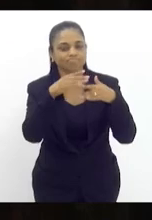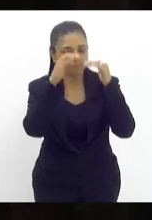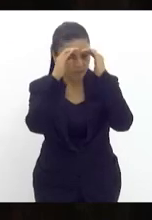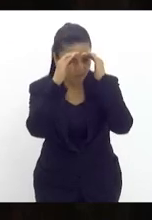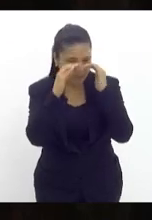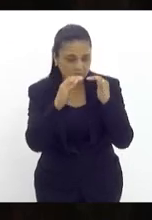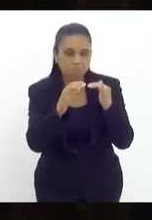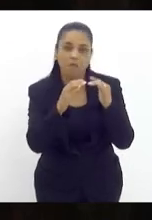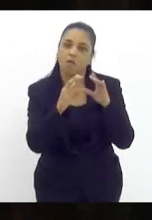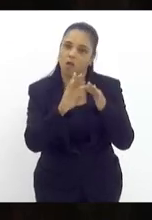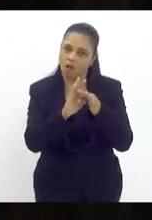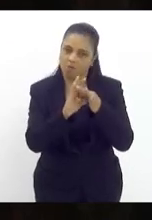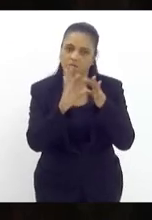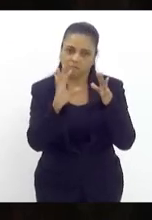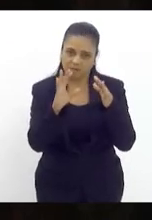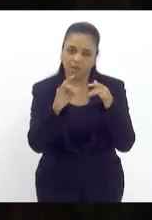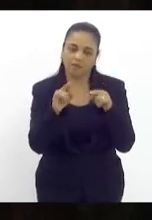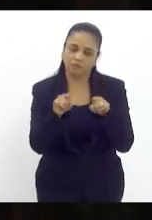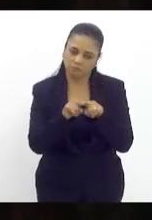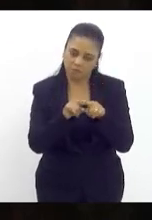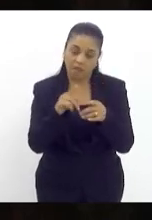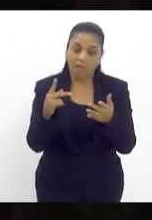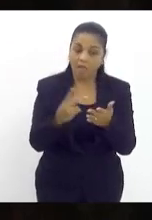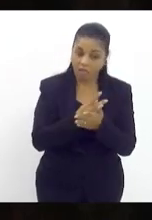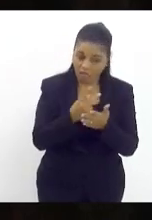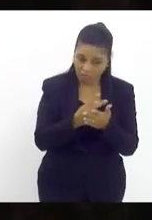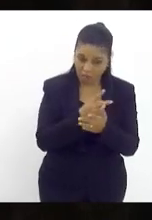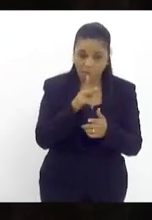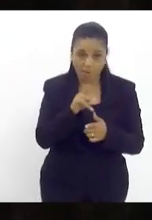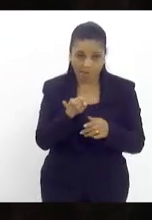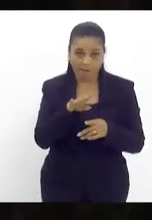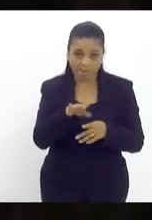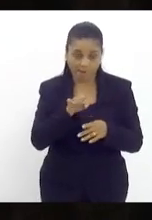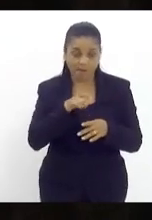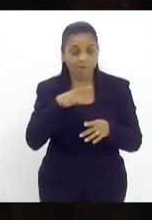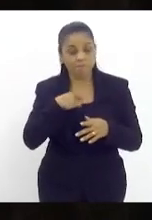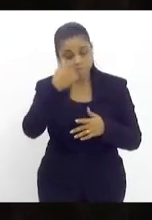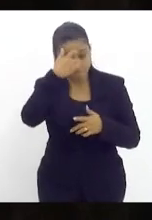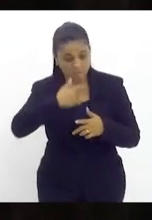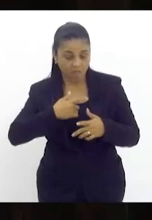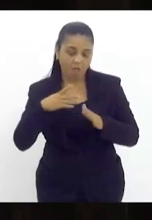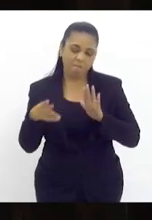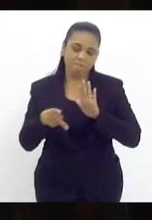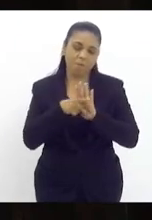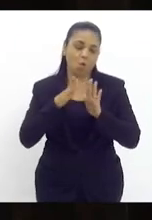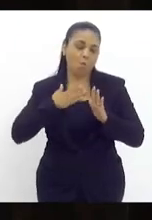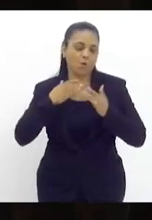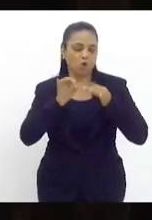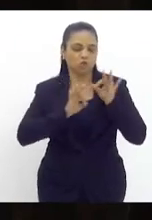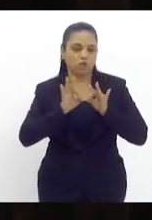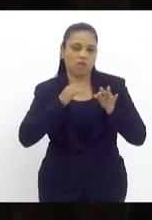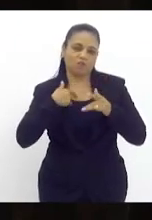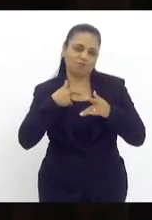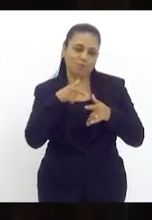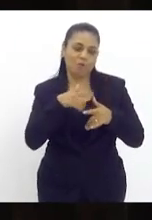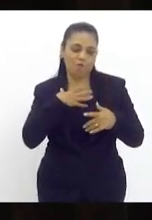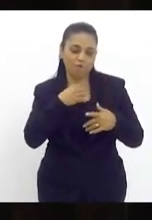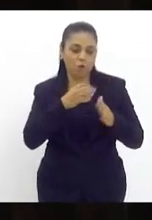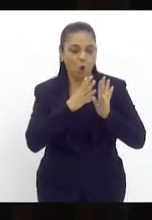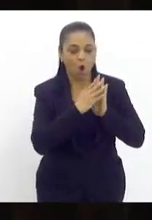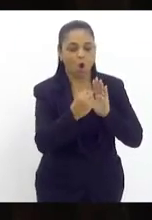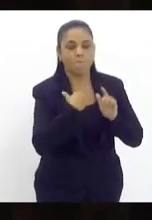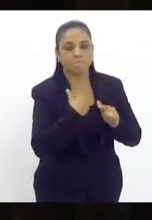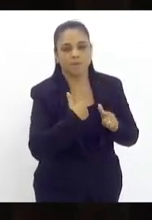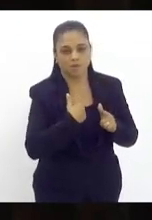à liberdade, porque muito do erro dos pais é querer que os filhos sejam seu projeto pessoal. Não. Né? Tem que respeitar a liberdade,